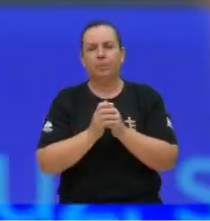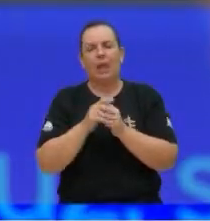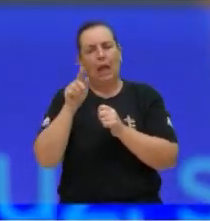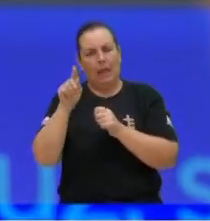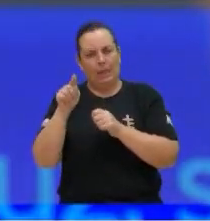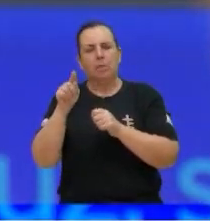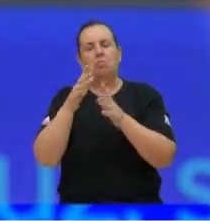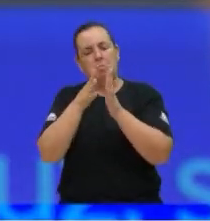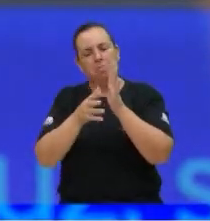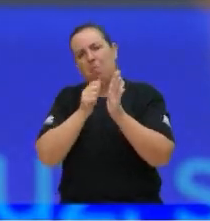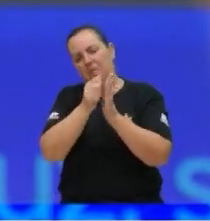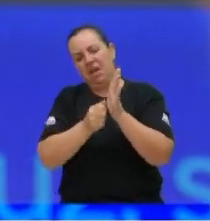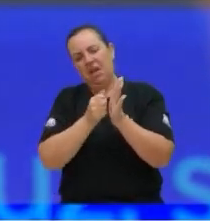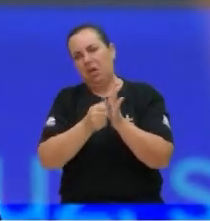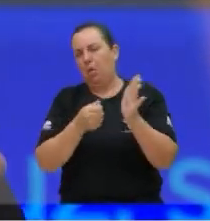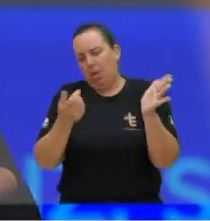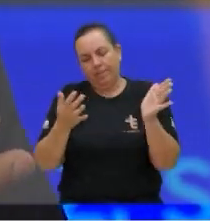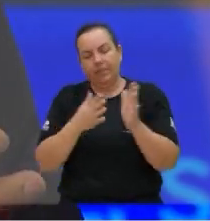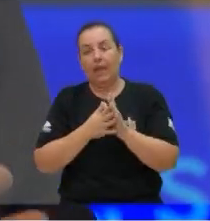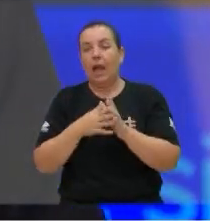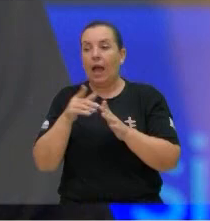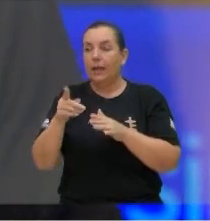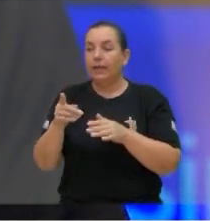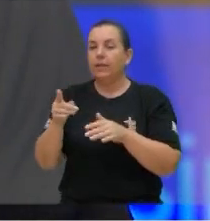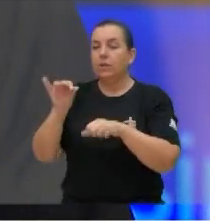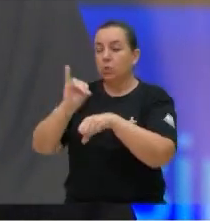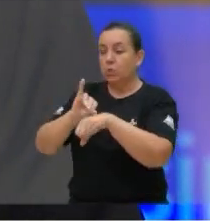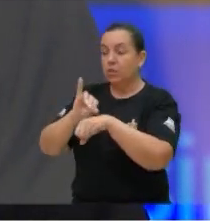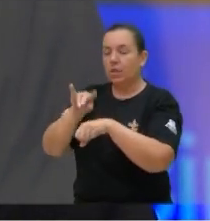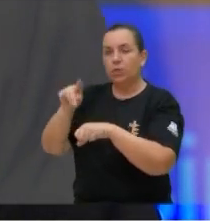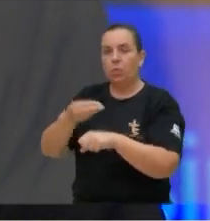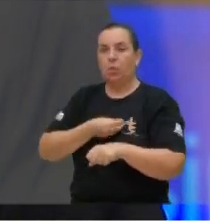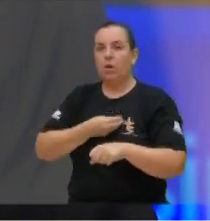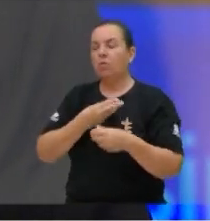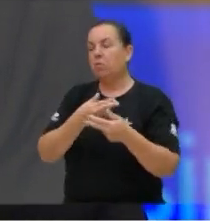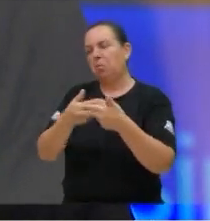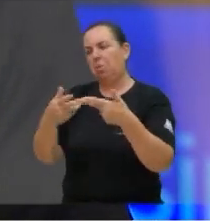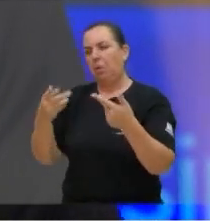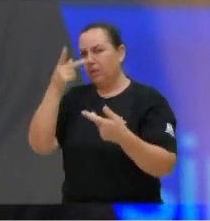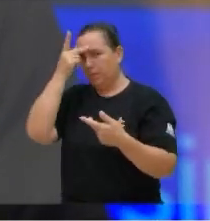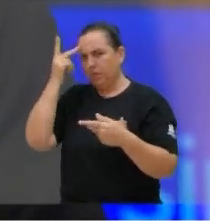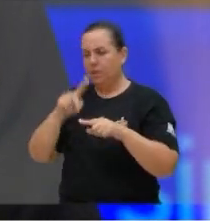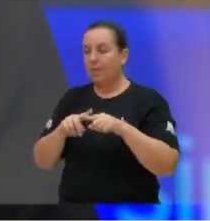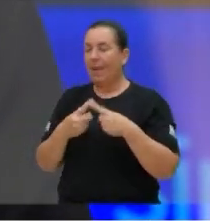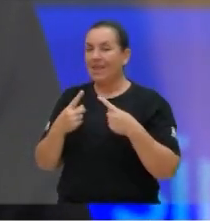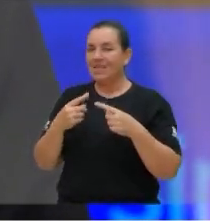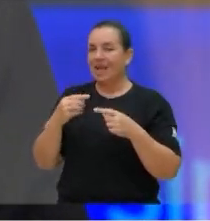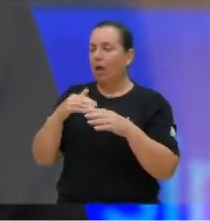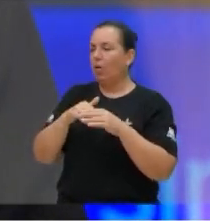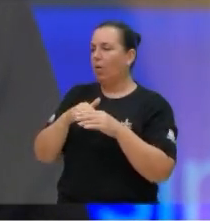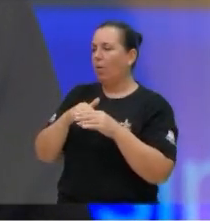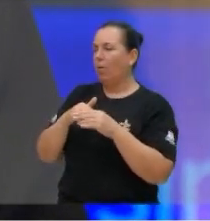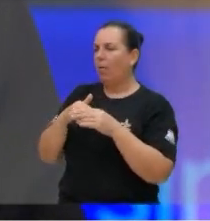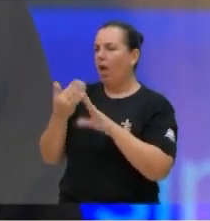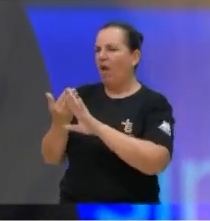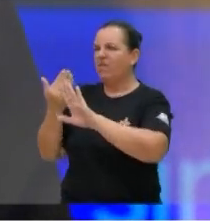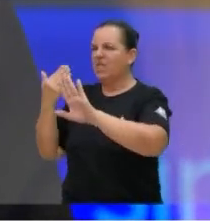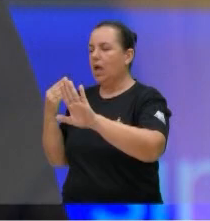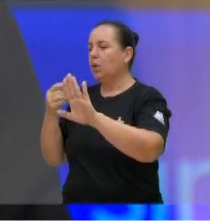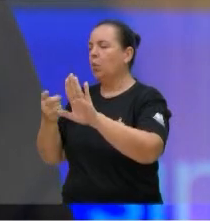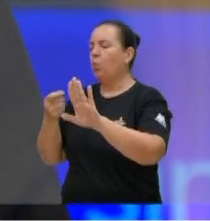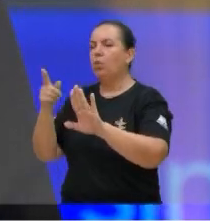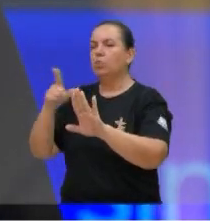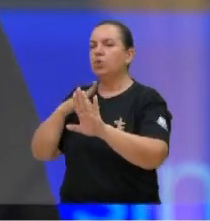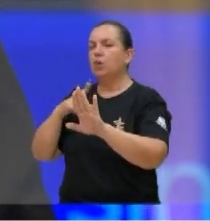centro, mas na periferia existiam alguns pescadores que viviam da pesca, da